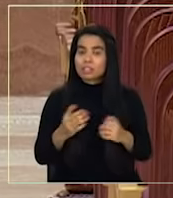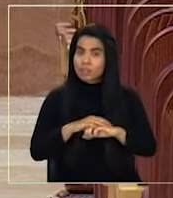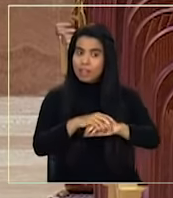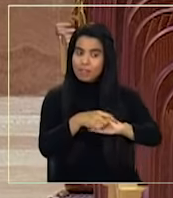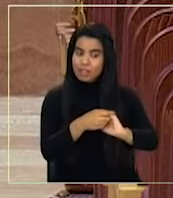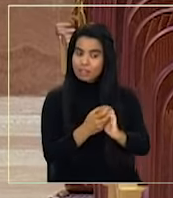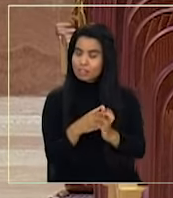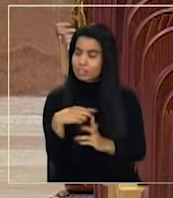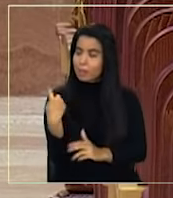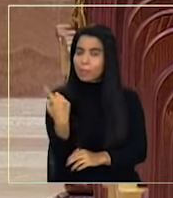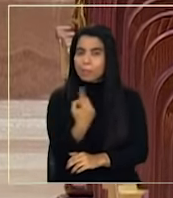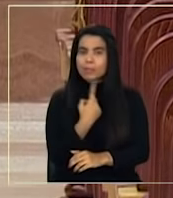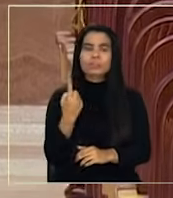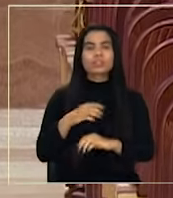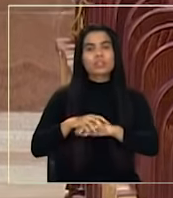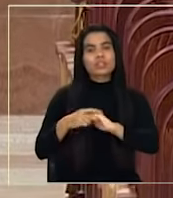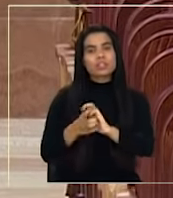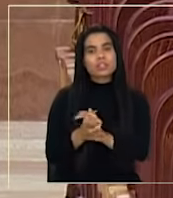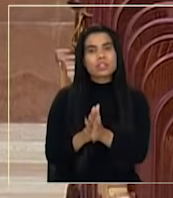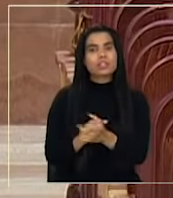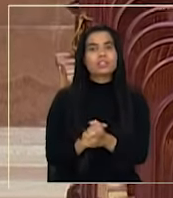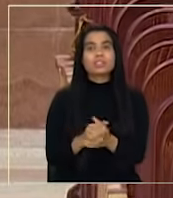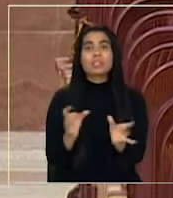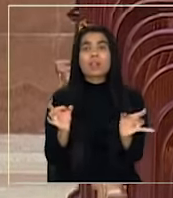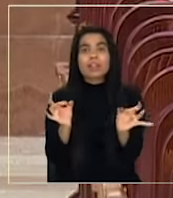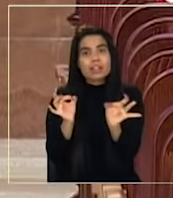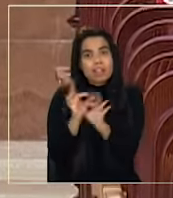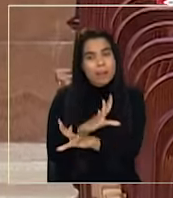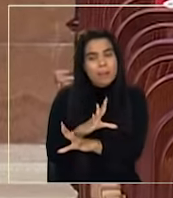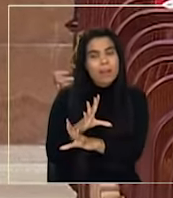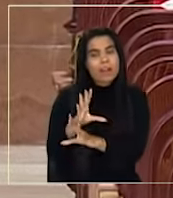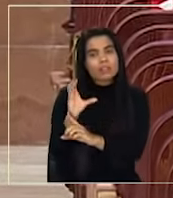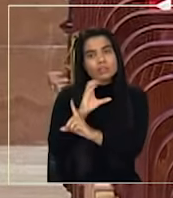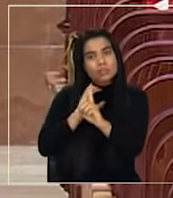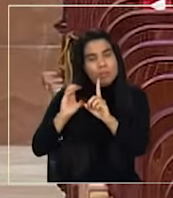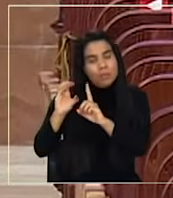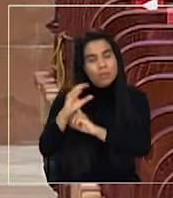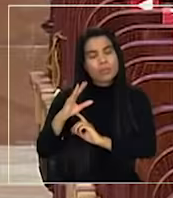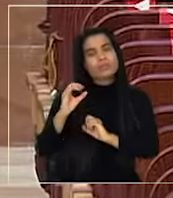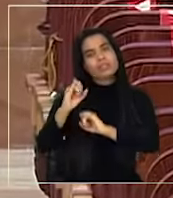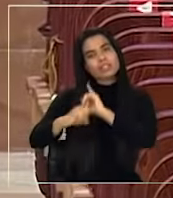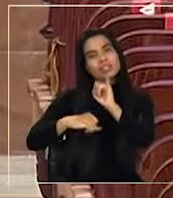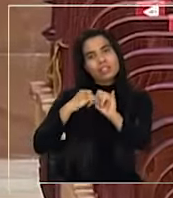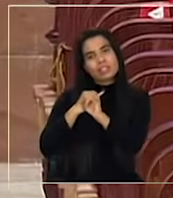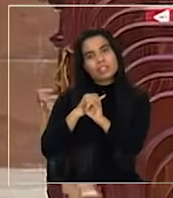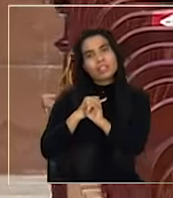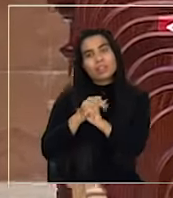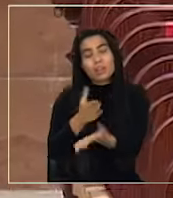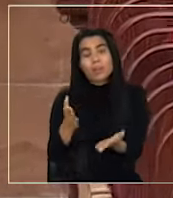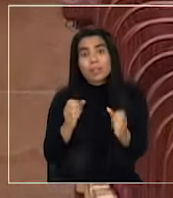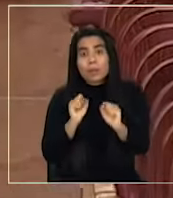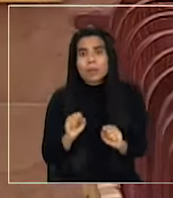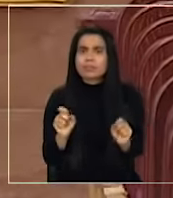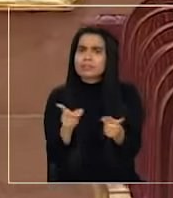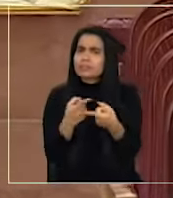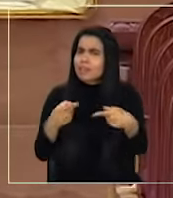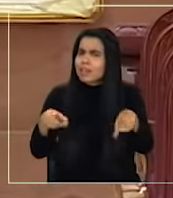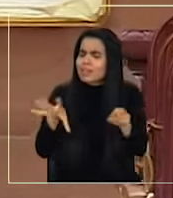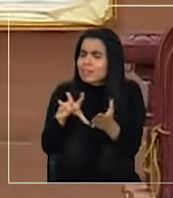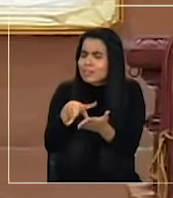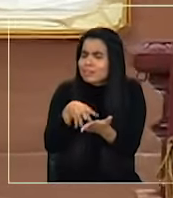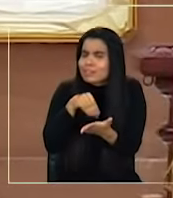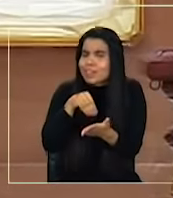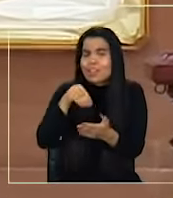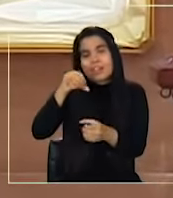nossas mãos enquanto estamos aqui, vamos encerrando a nossa transmissão online. Enquanto isso, você canta esta canção